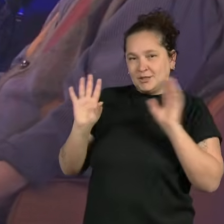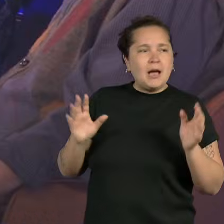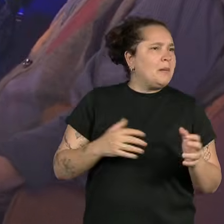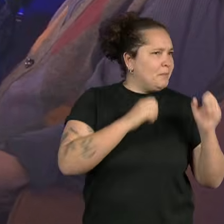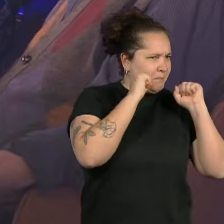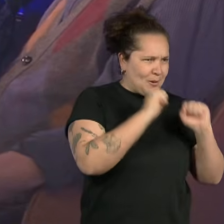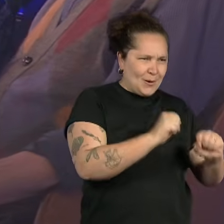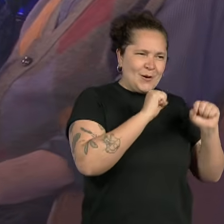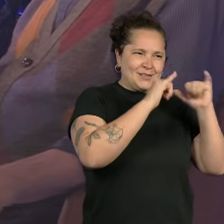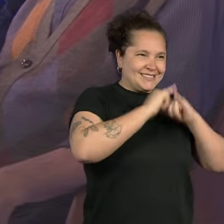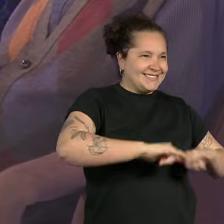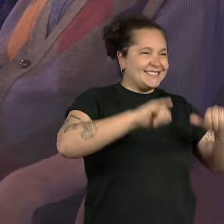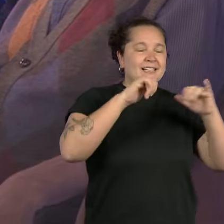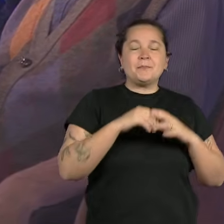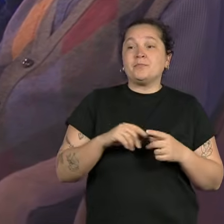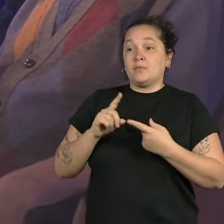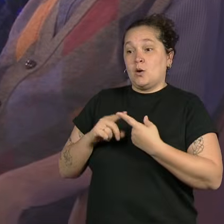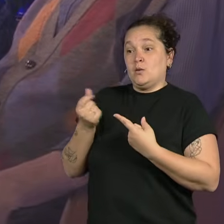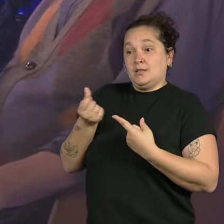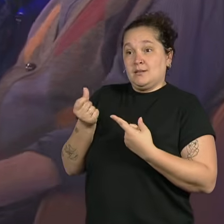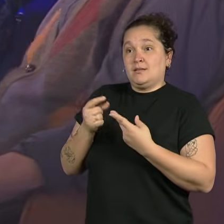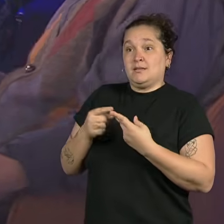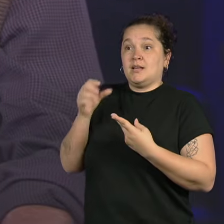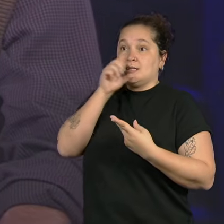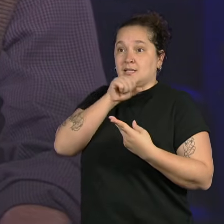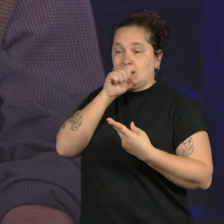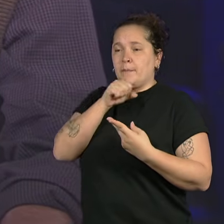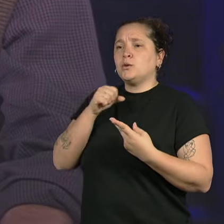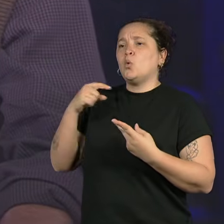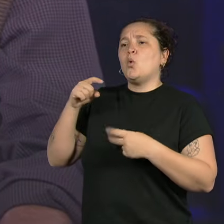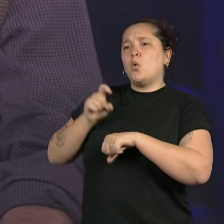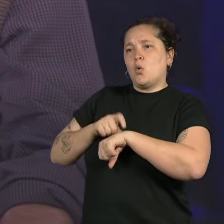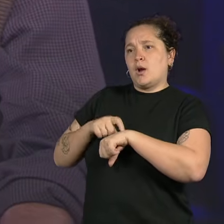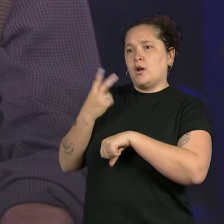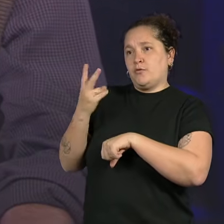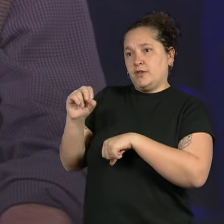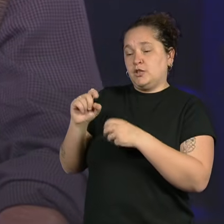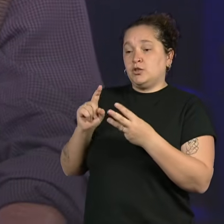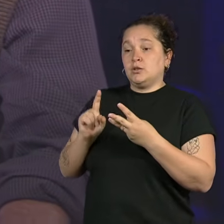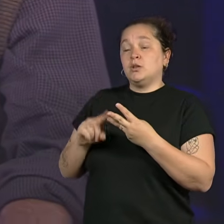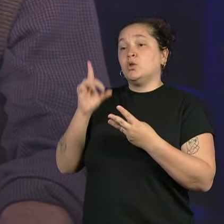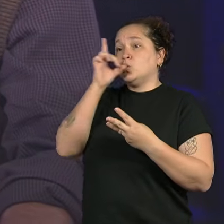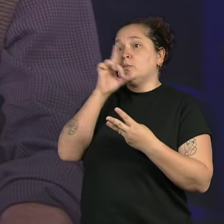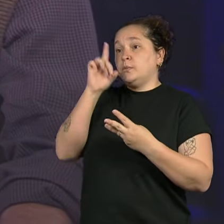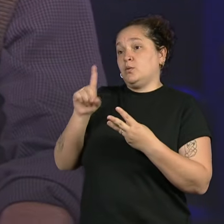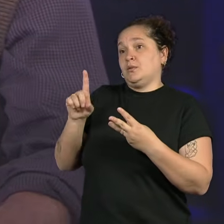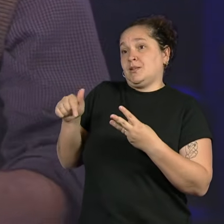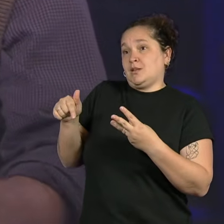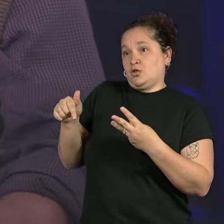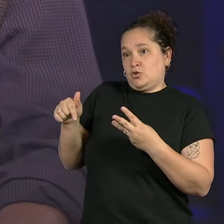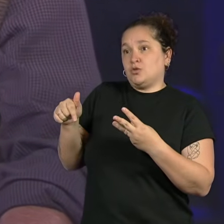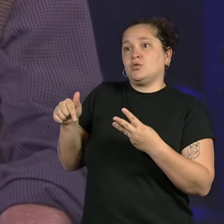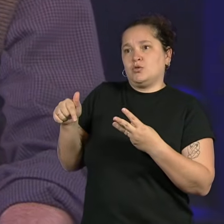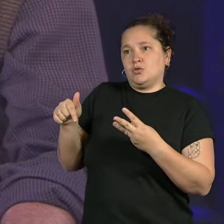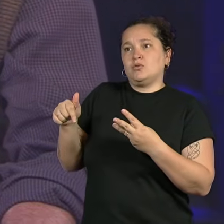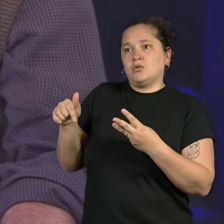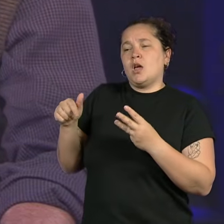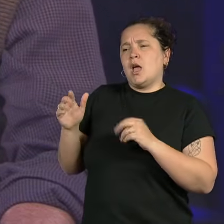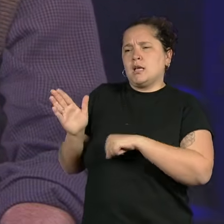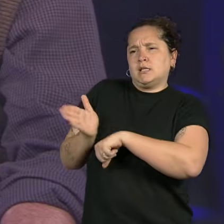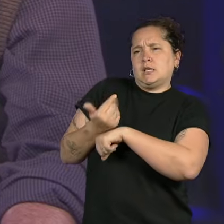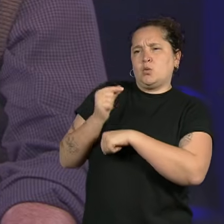Ótimo. Sexta e sábado às 20 e domingo às 17 horas. Um pouquinho mais